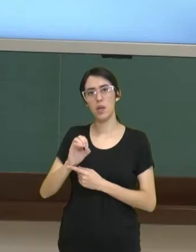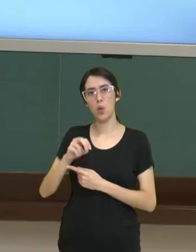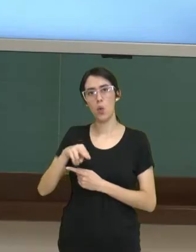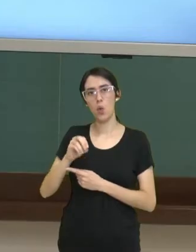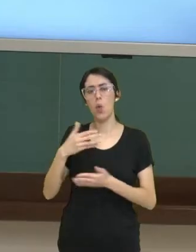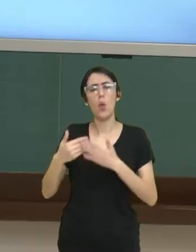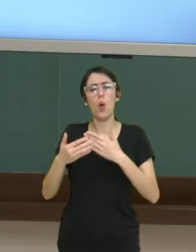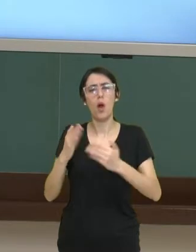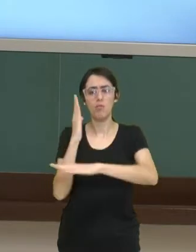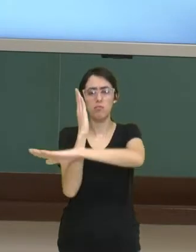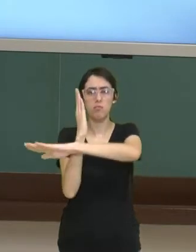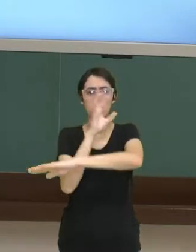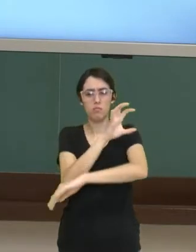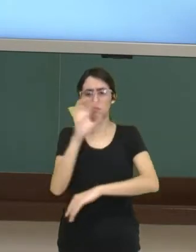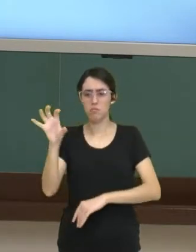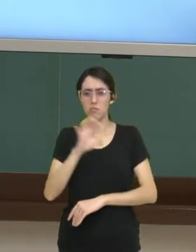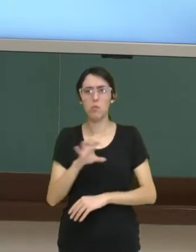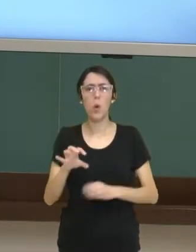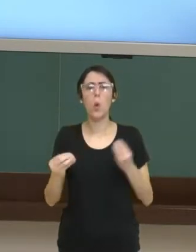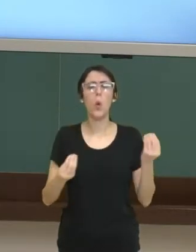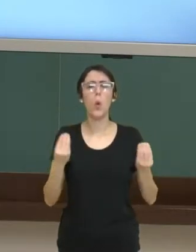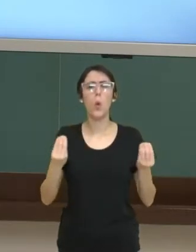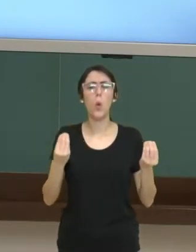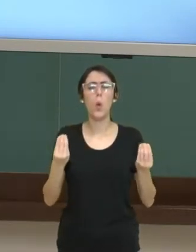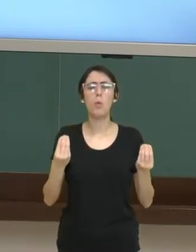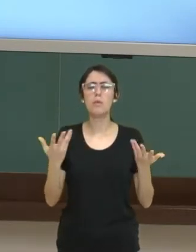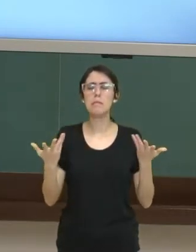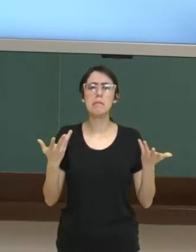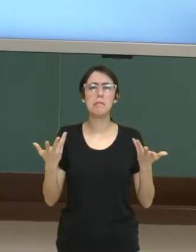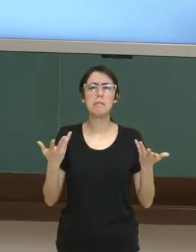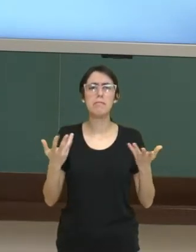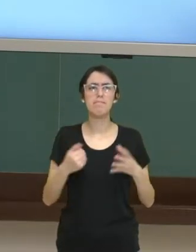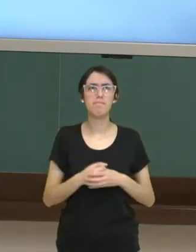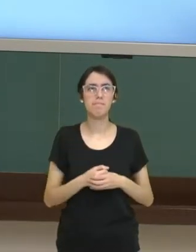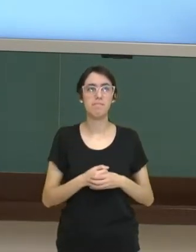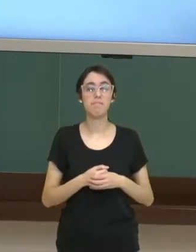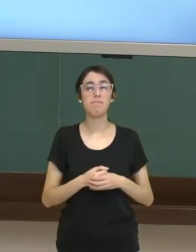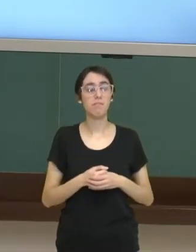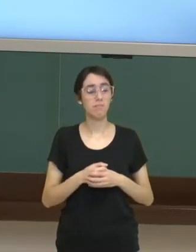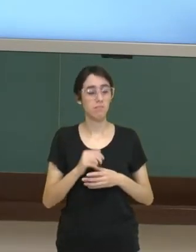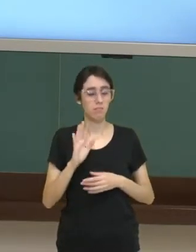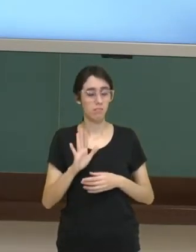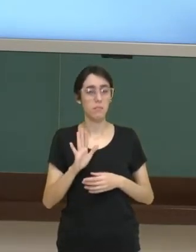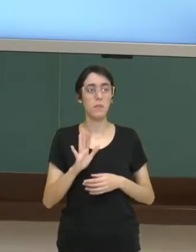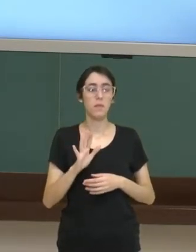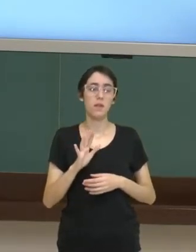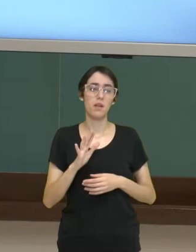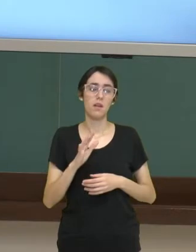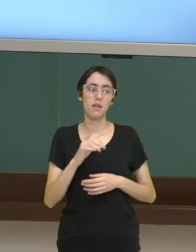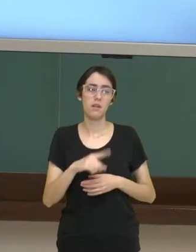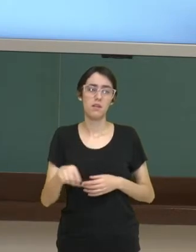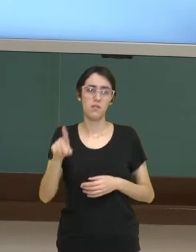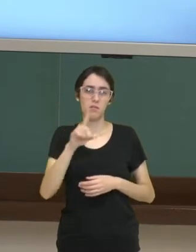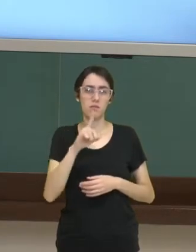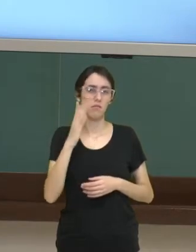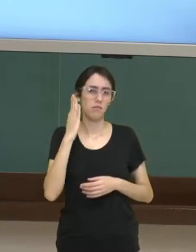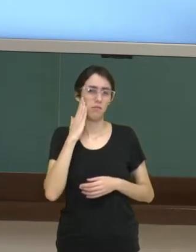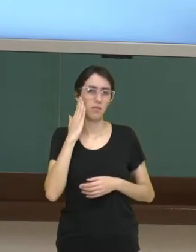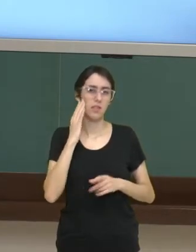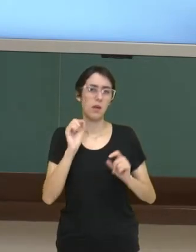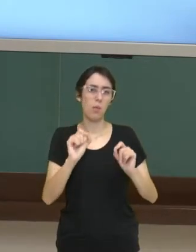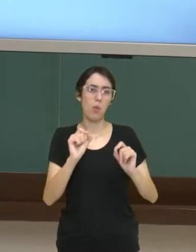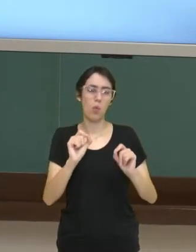um plano? E eu vou mais além ainda para vocês. Acho que quase todo mundo gosta de joguinho, seja ele